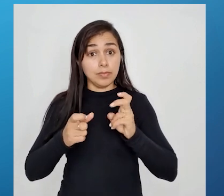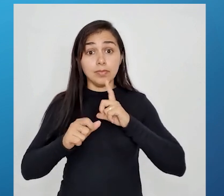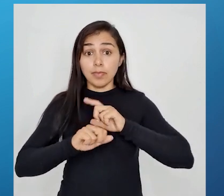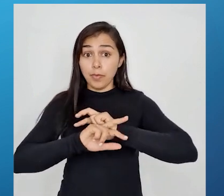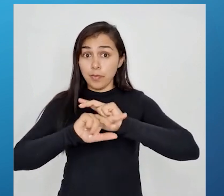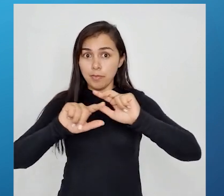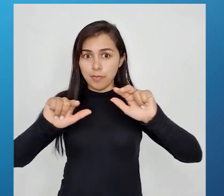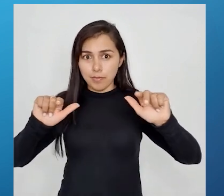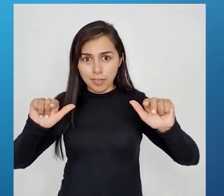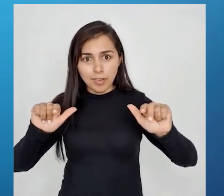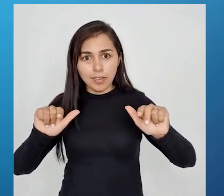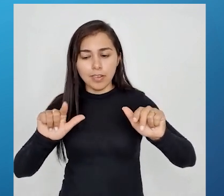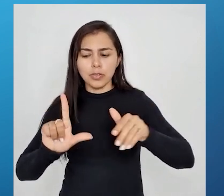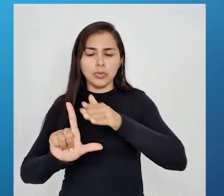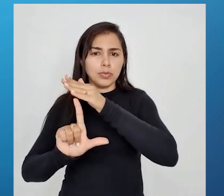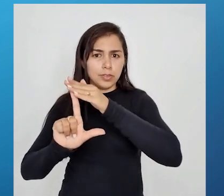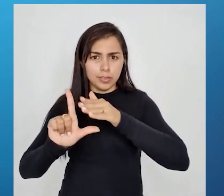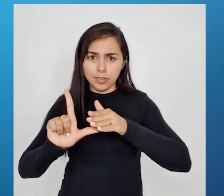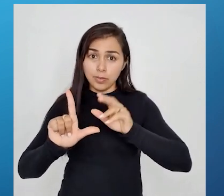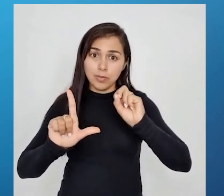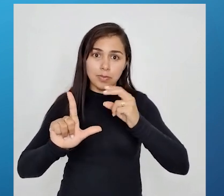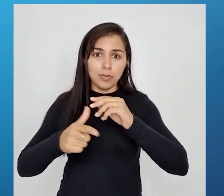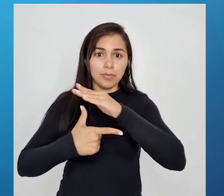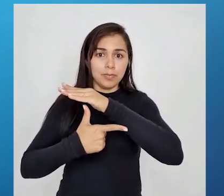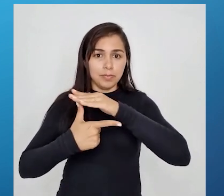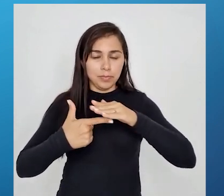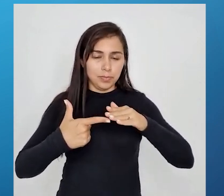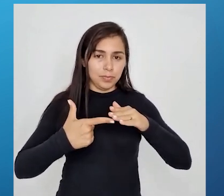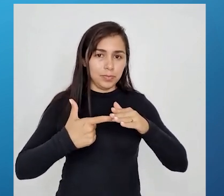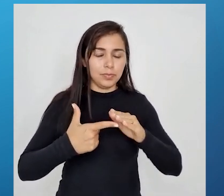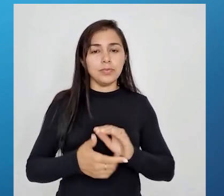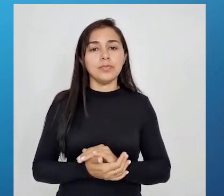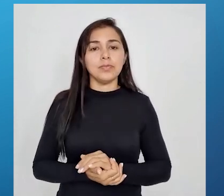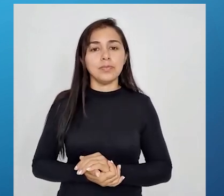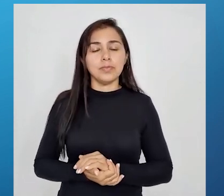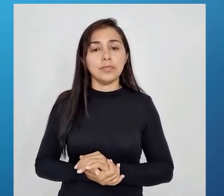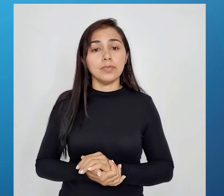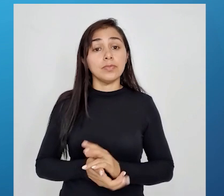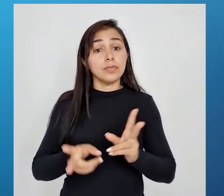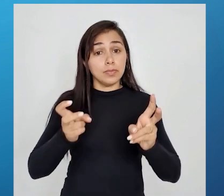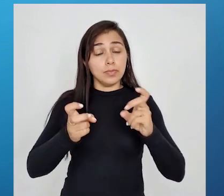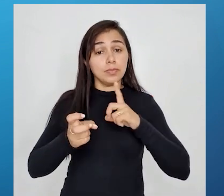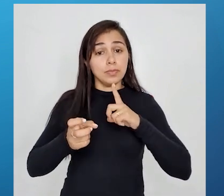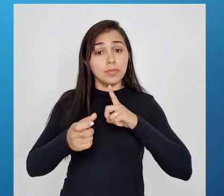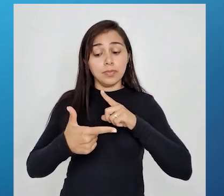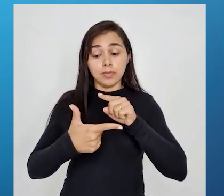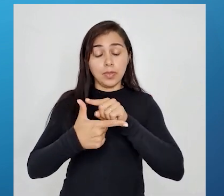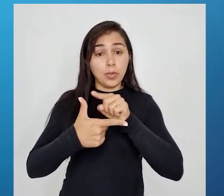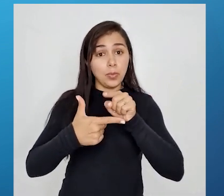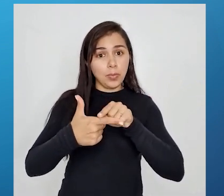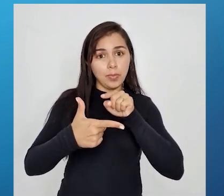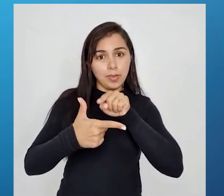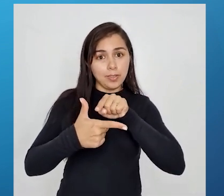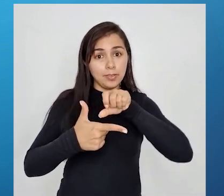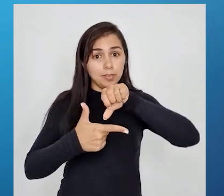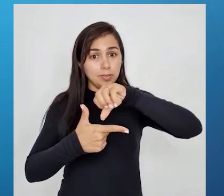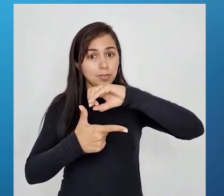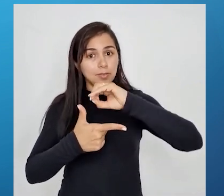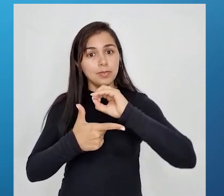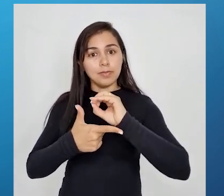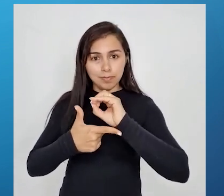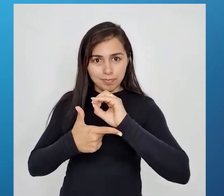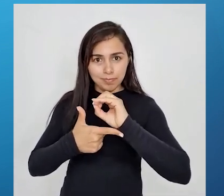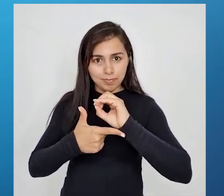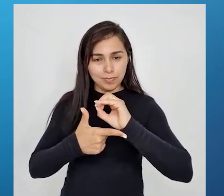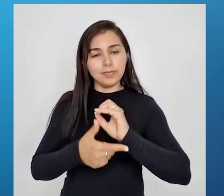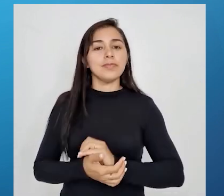vários triângulos nesse sentido, colocando em destaque sempre esse ângulo θ e o ângulo de 90 graus, como vocês estão